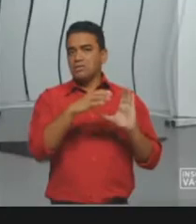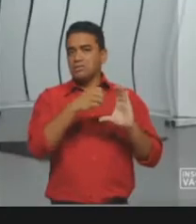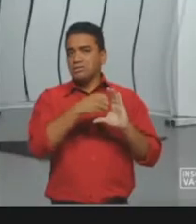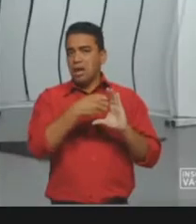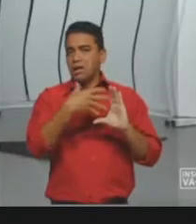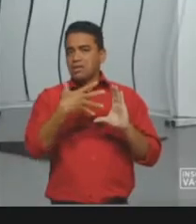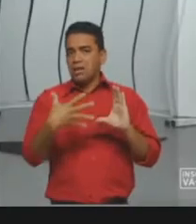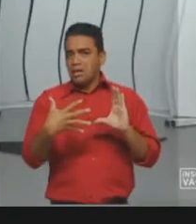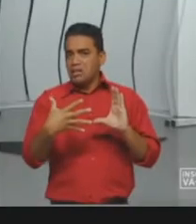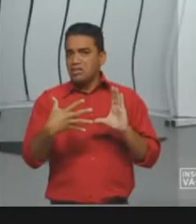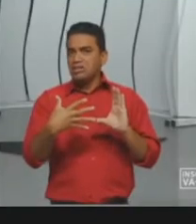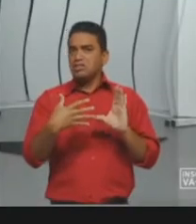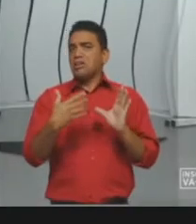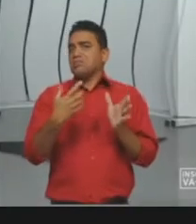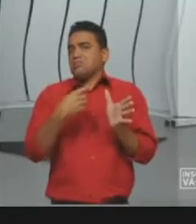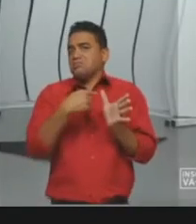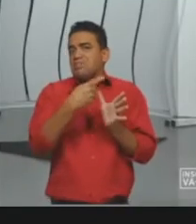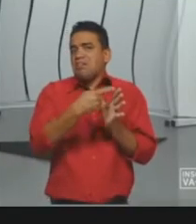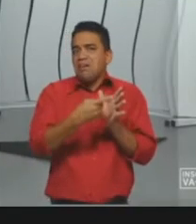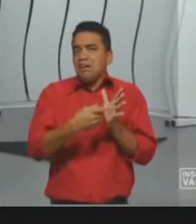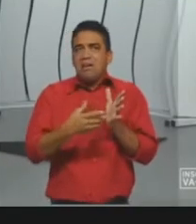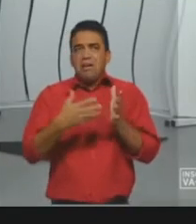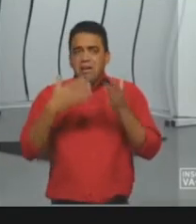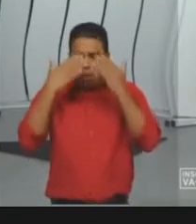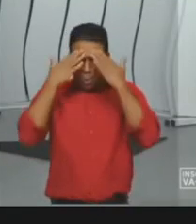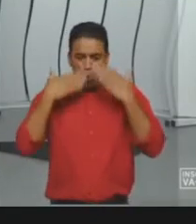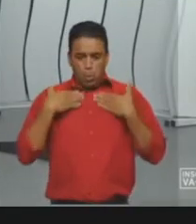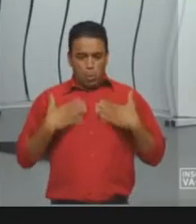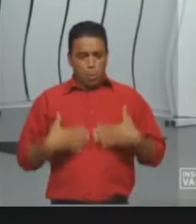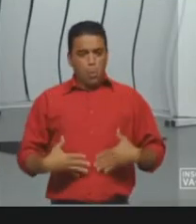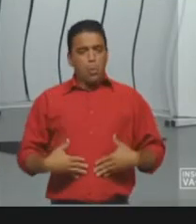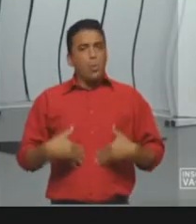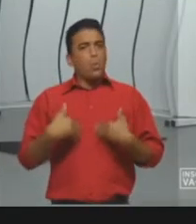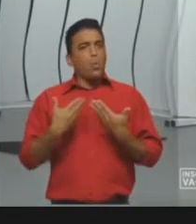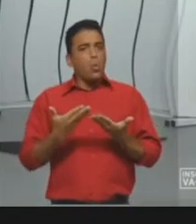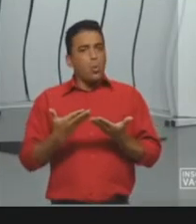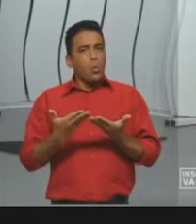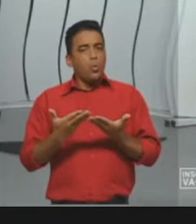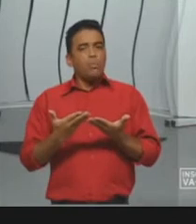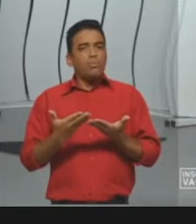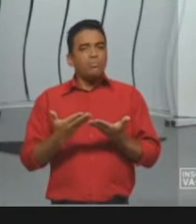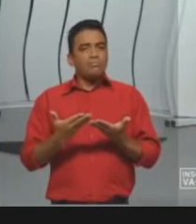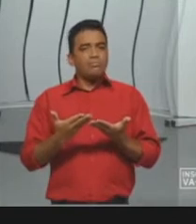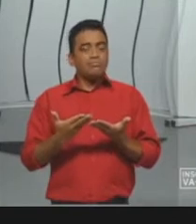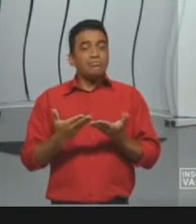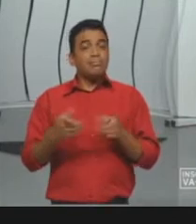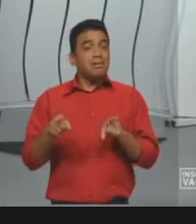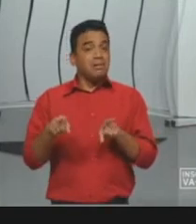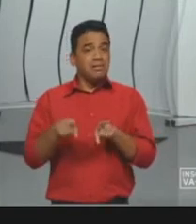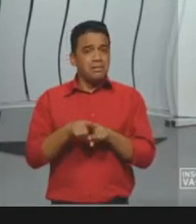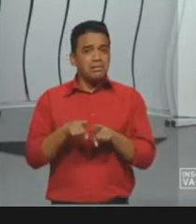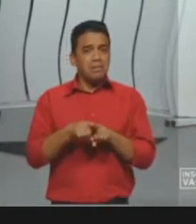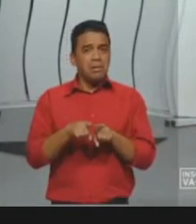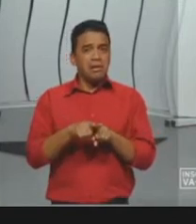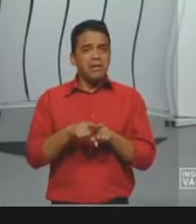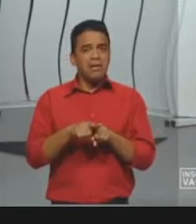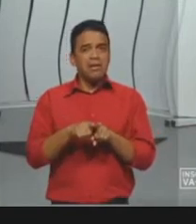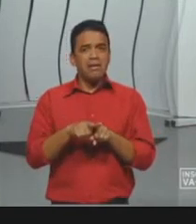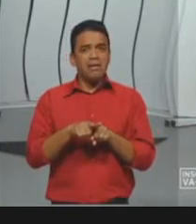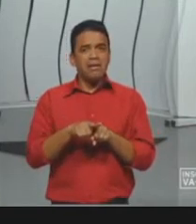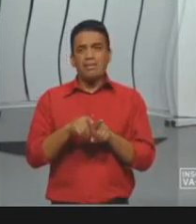nas características anatômicas, na estrutura do corpo e, atualmente, utilizando também os